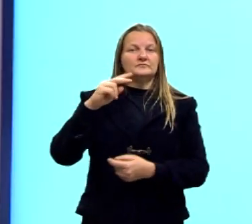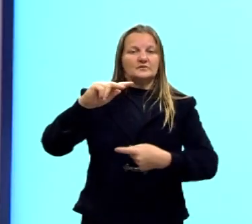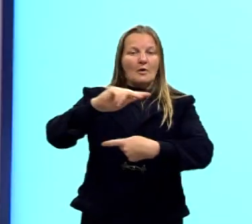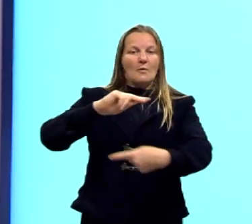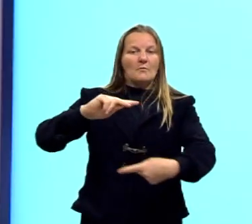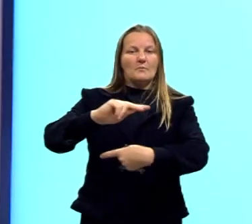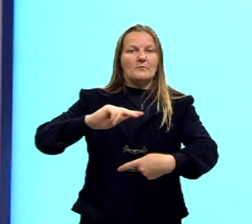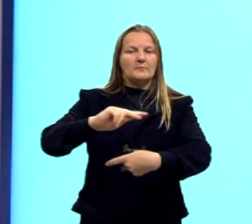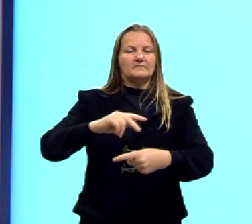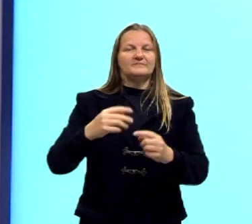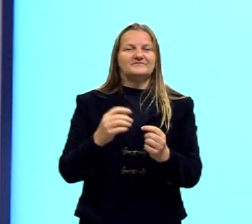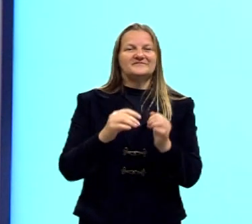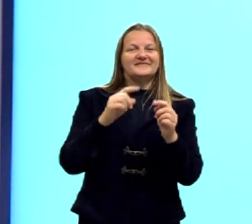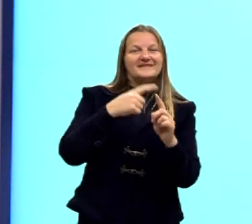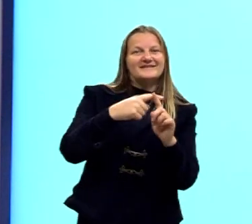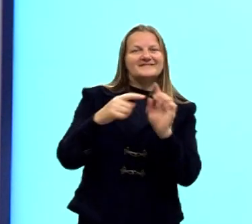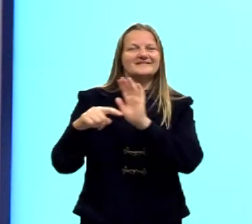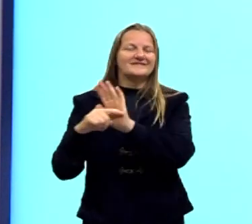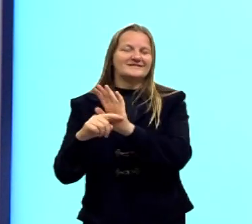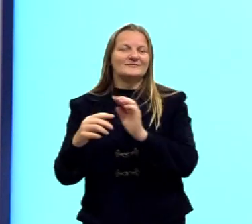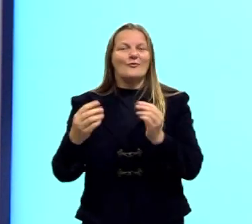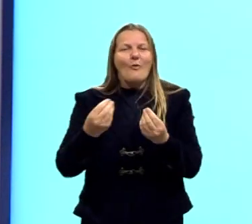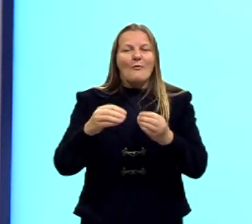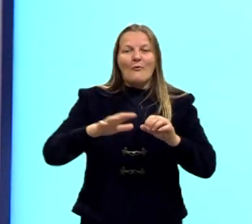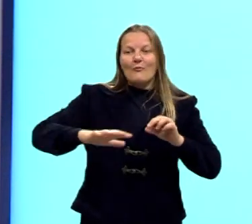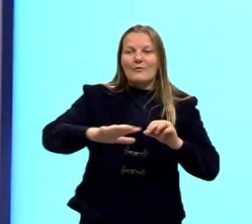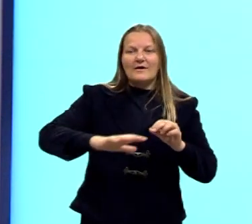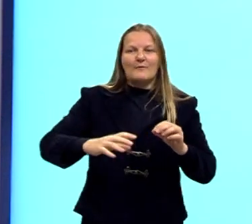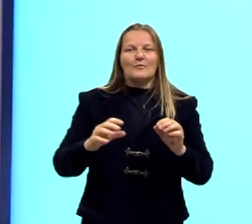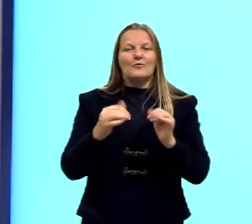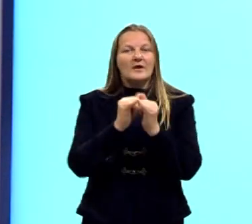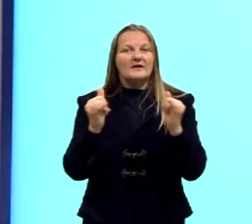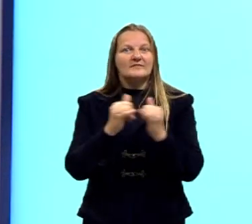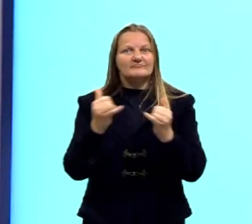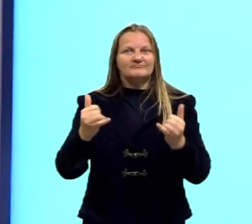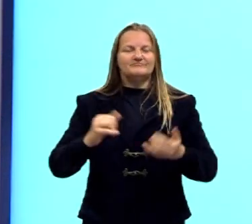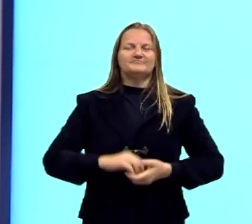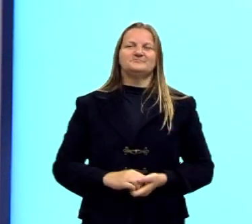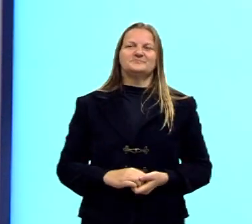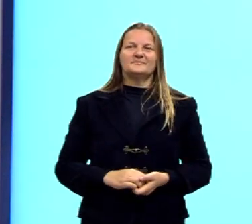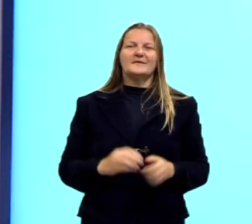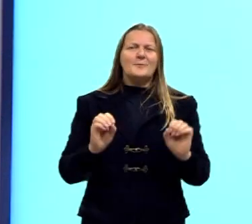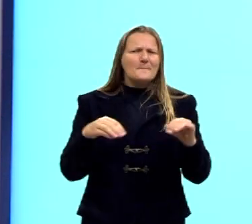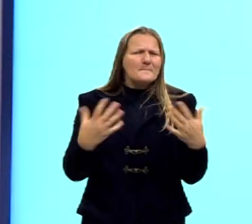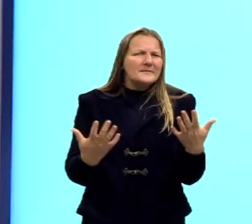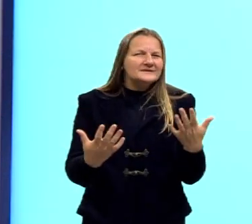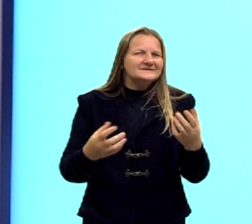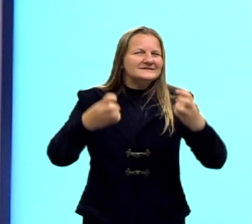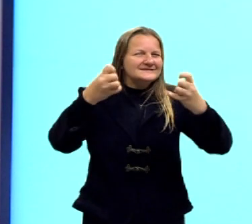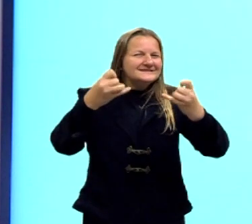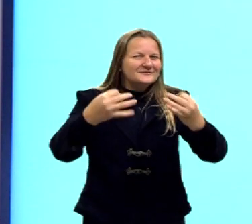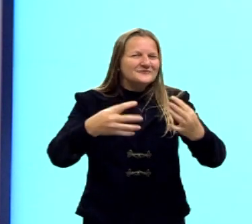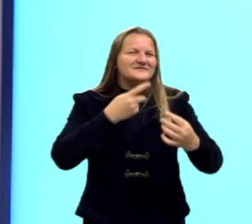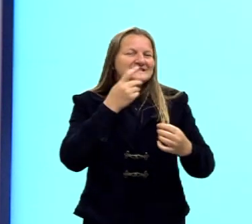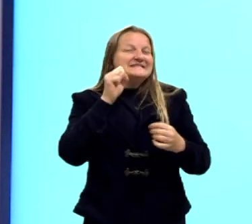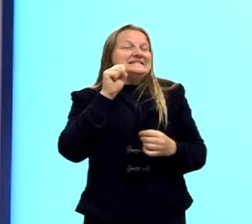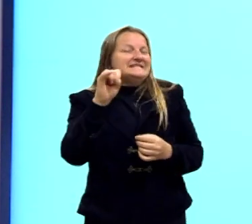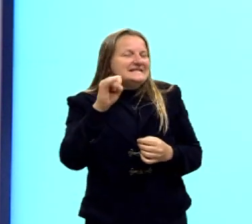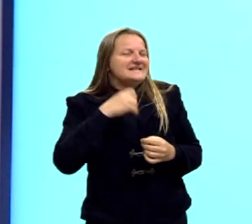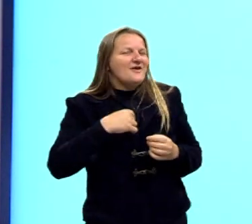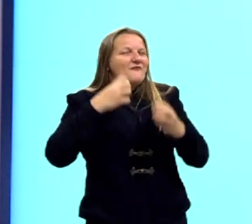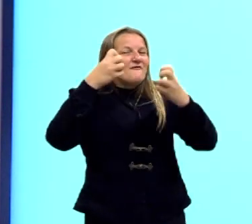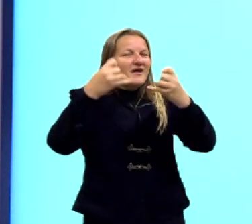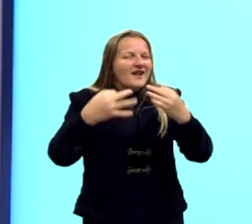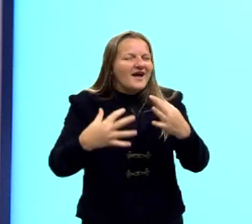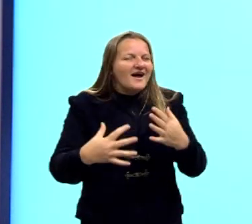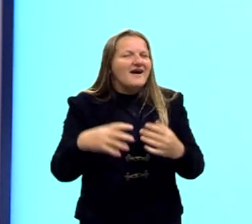a gente viu né como que se comportam esses campos elétricos Tá bom mas se eu dizer para vocês agora então